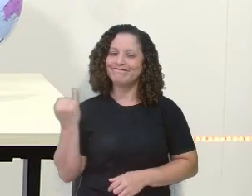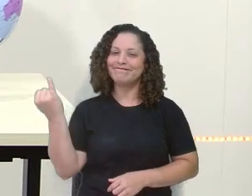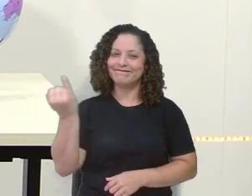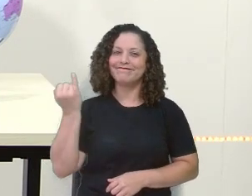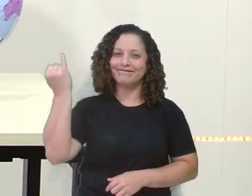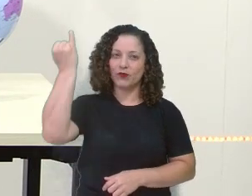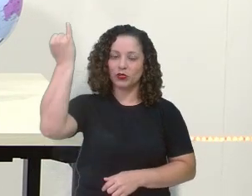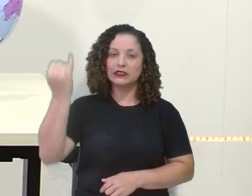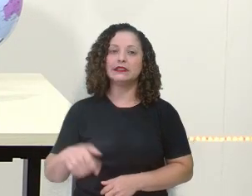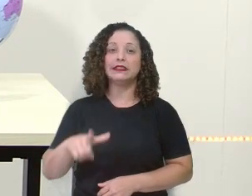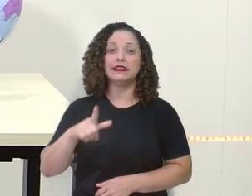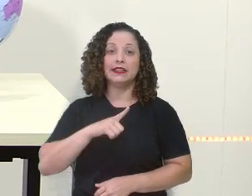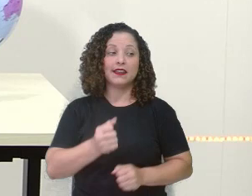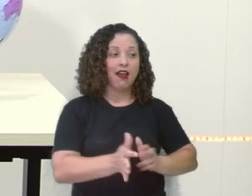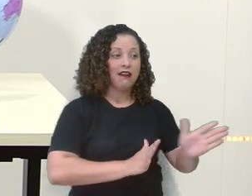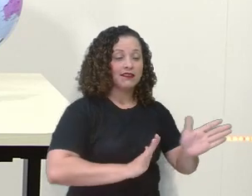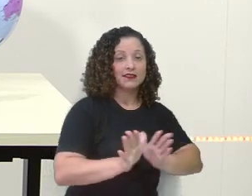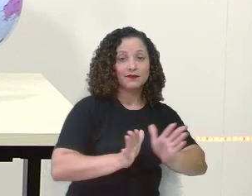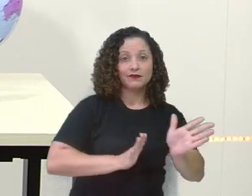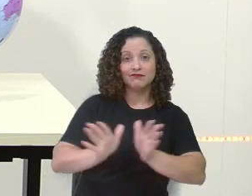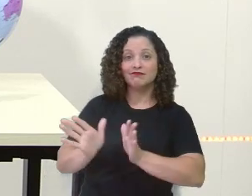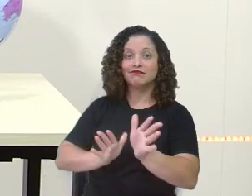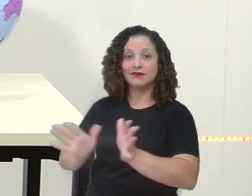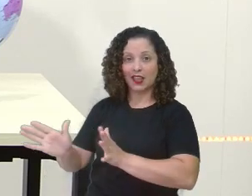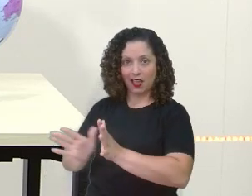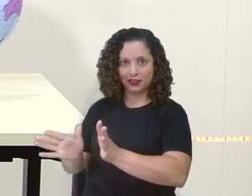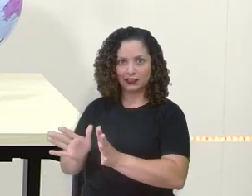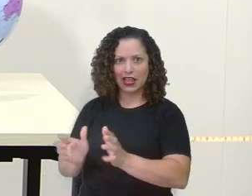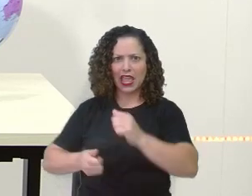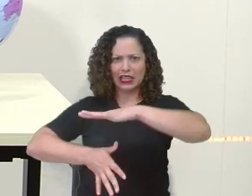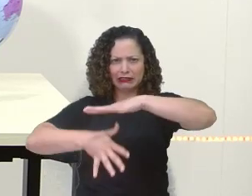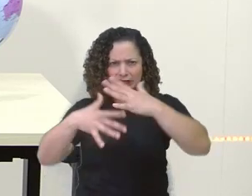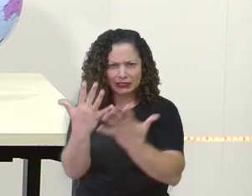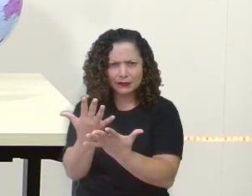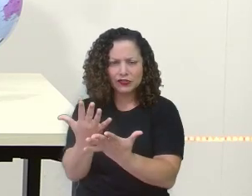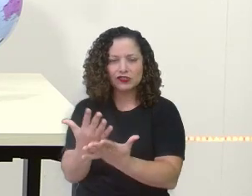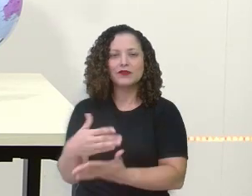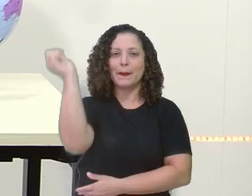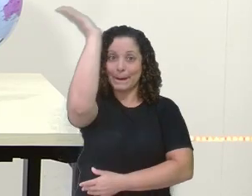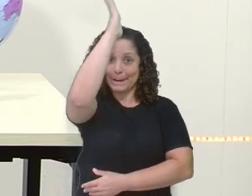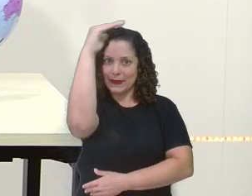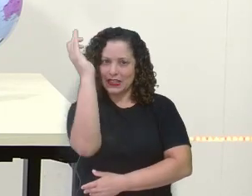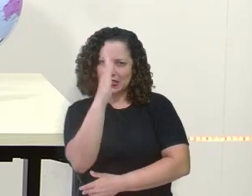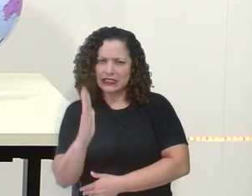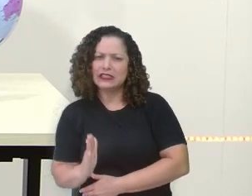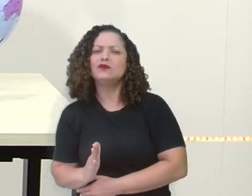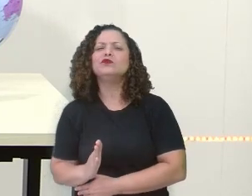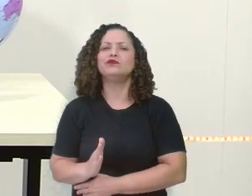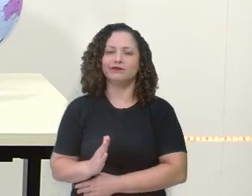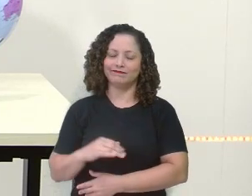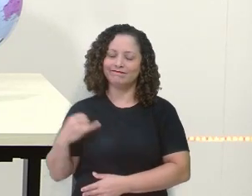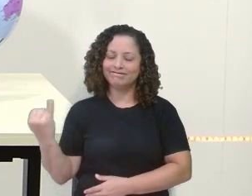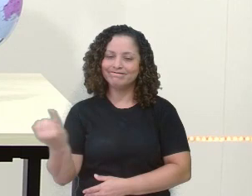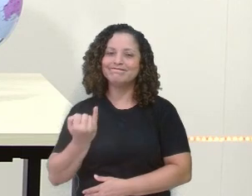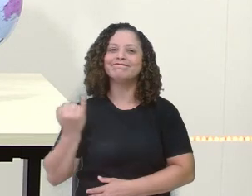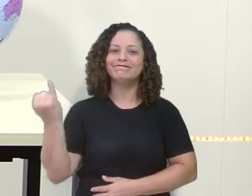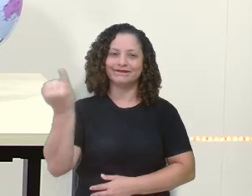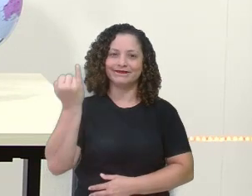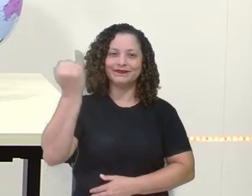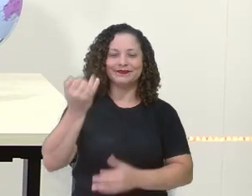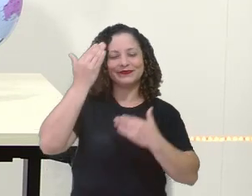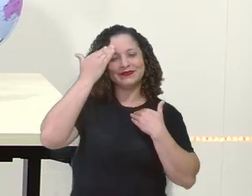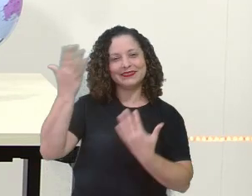tá? Ela leva essa aula a mais pessoas. Libras é a língua brasileira de sinais.